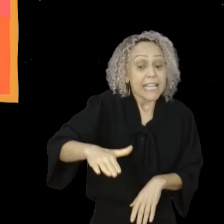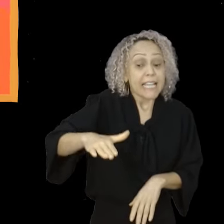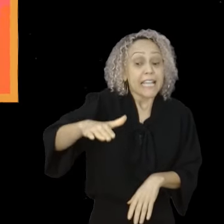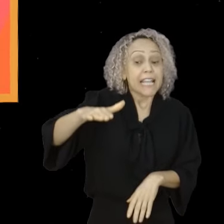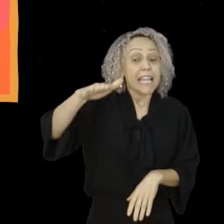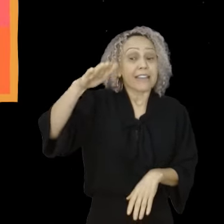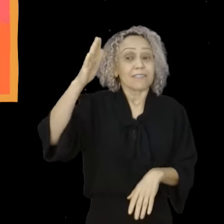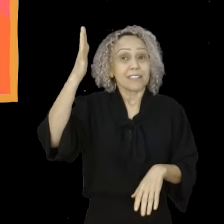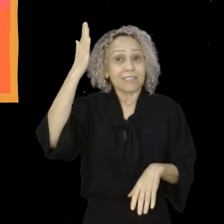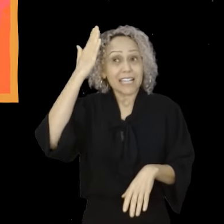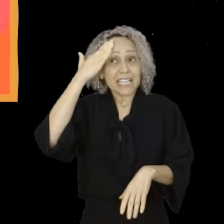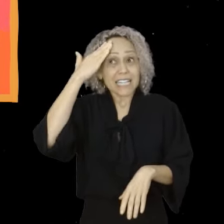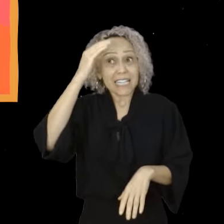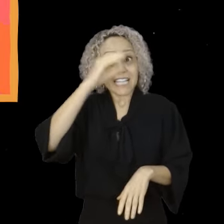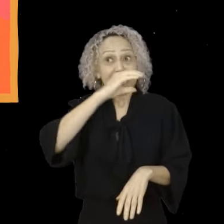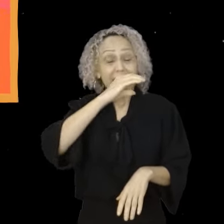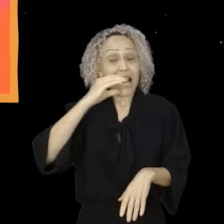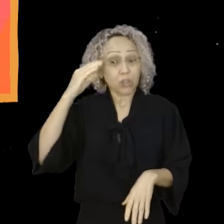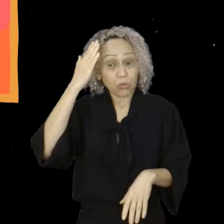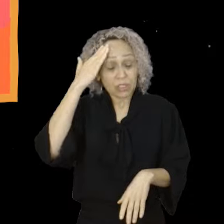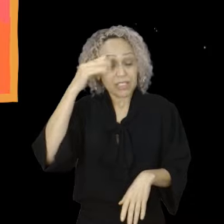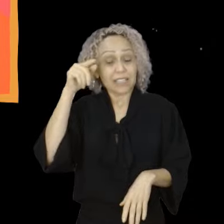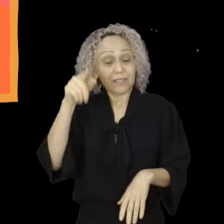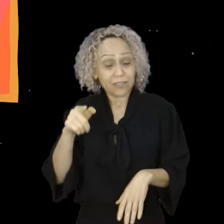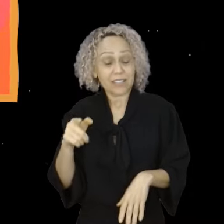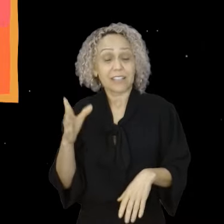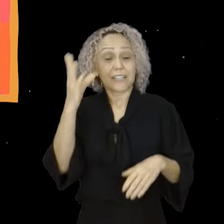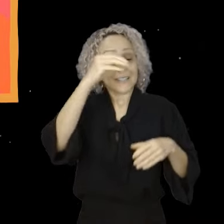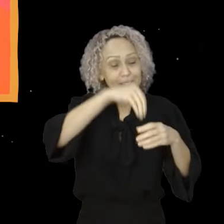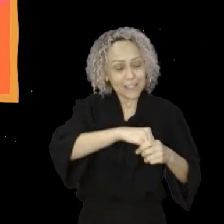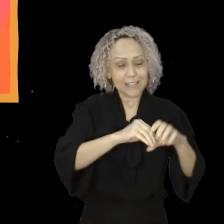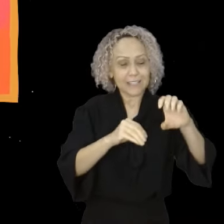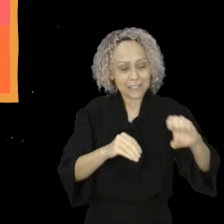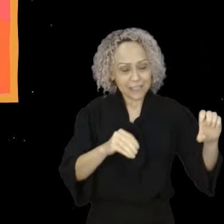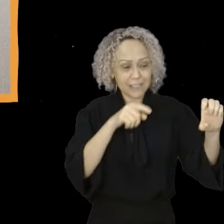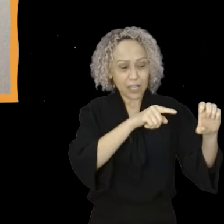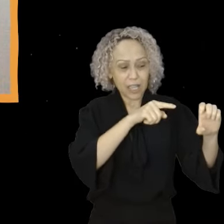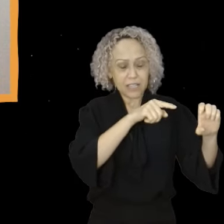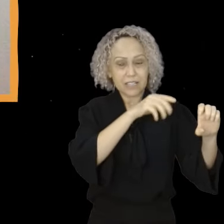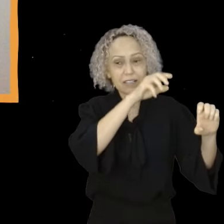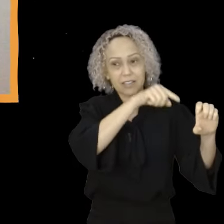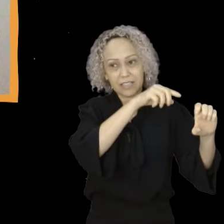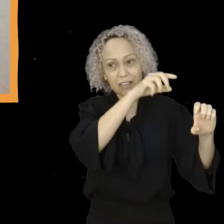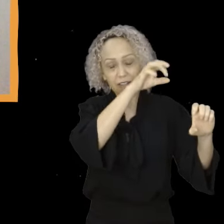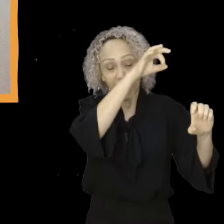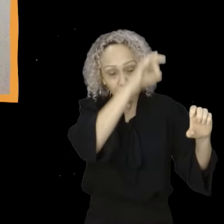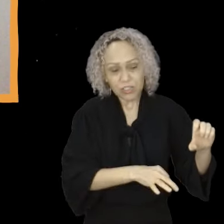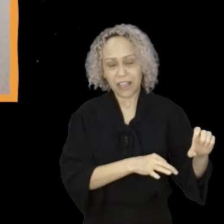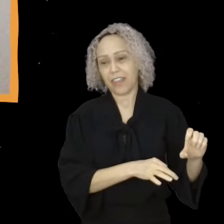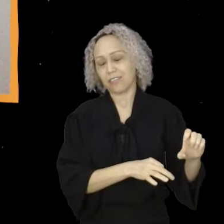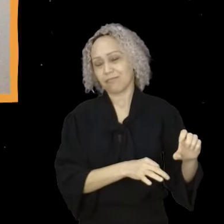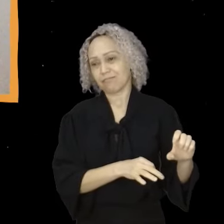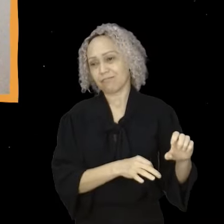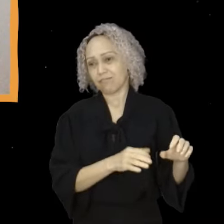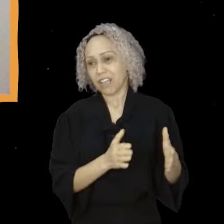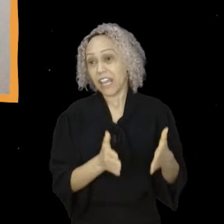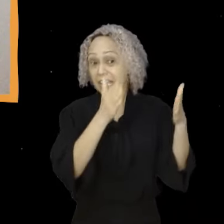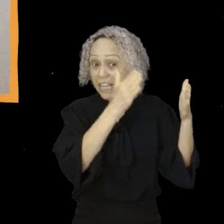história sempre mostra quem tá certo. Então, continue firme. Duda, muito obrigada por participar do